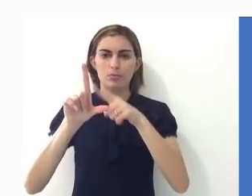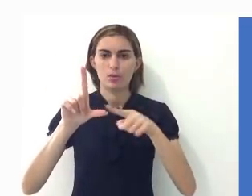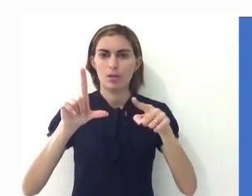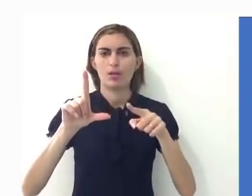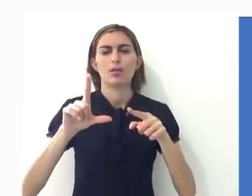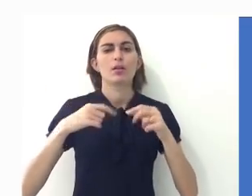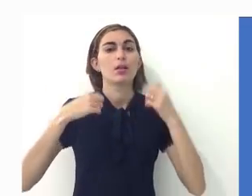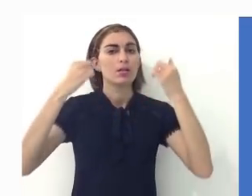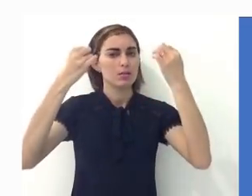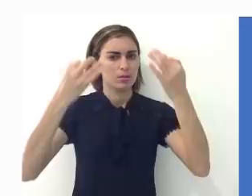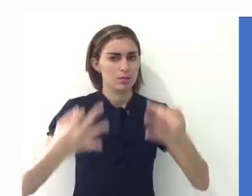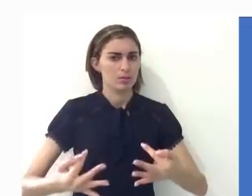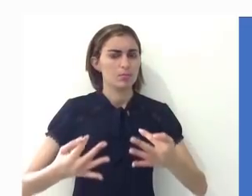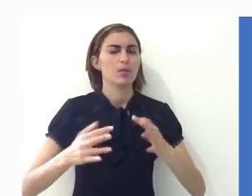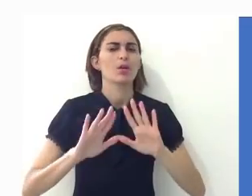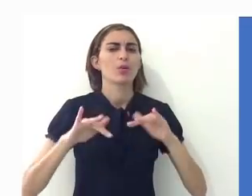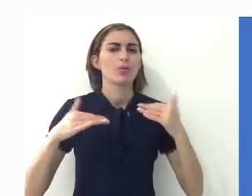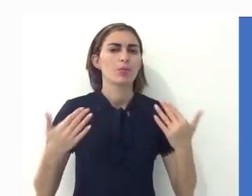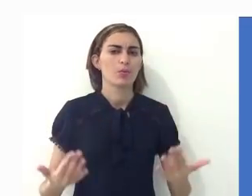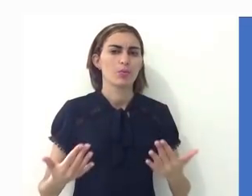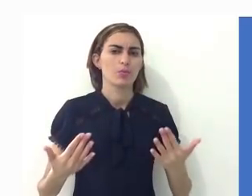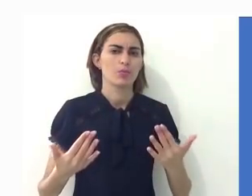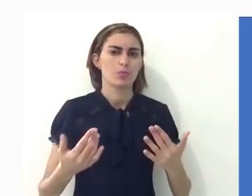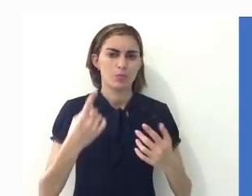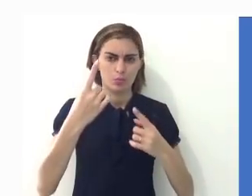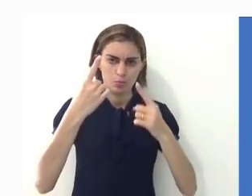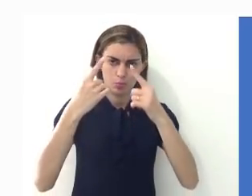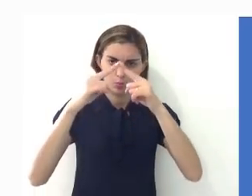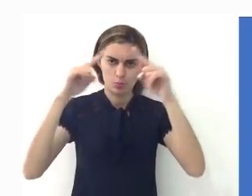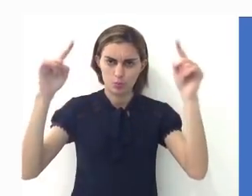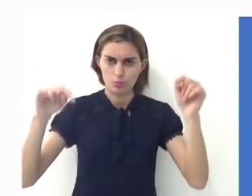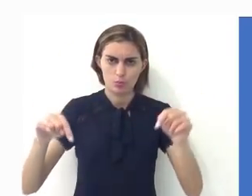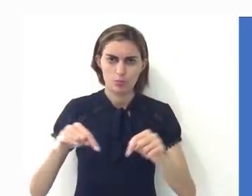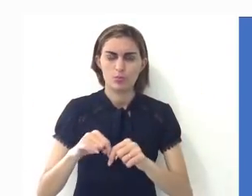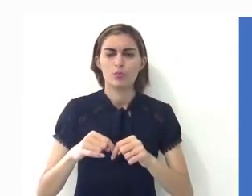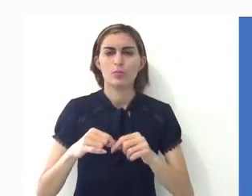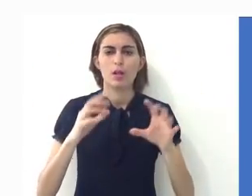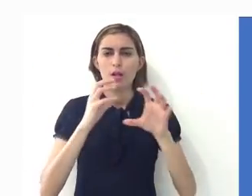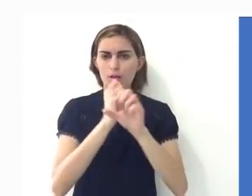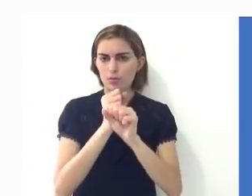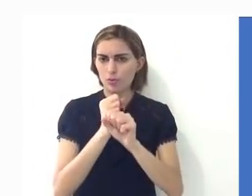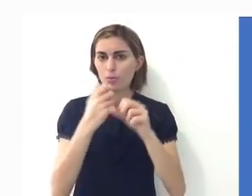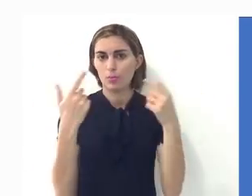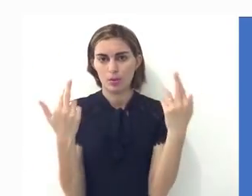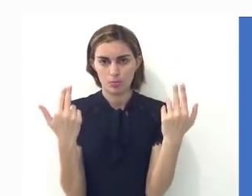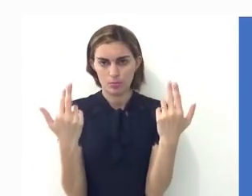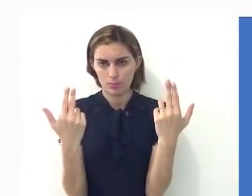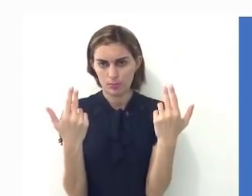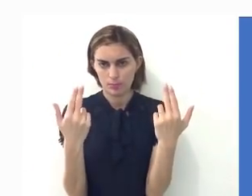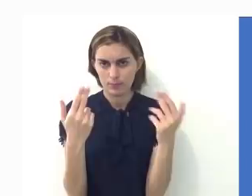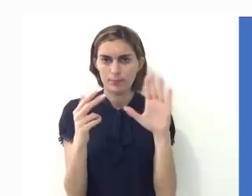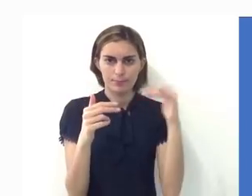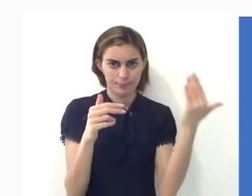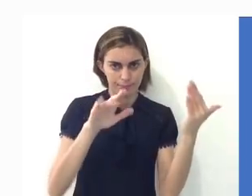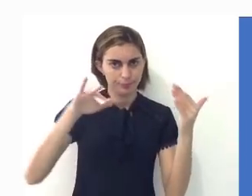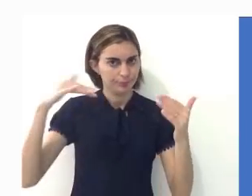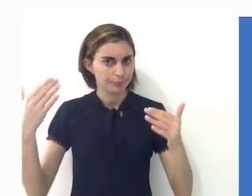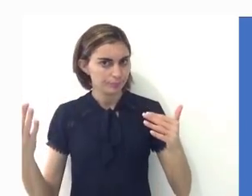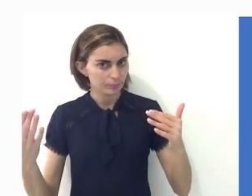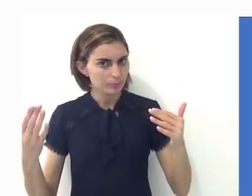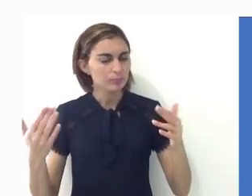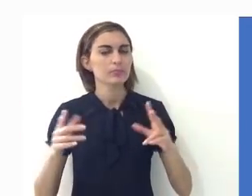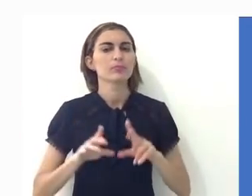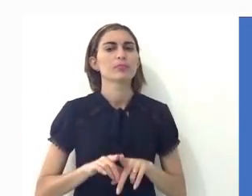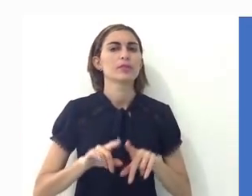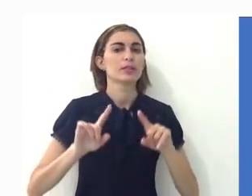retos. Olha, no fundo ele está dizendo que é um quadrilátero com a mesma medida, os